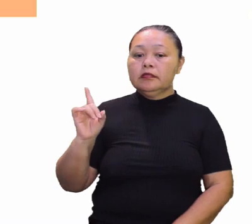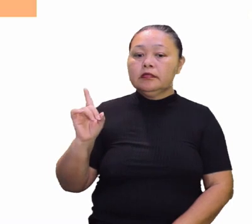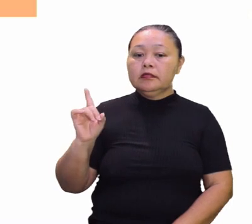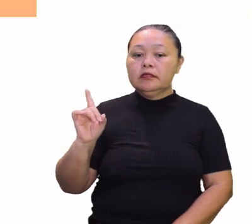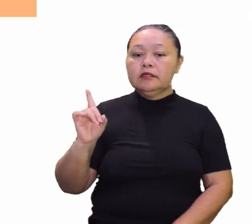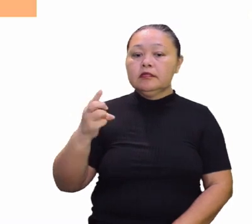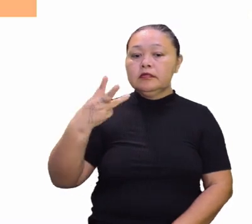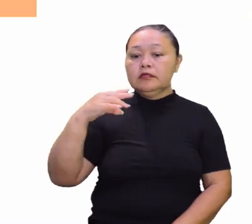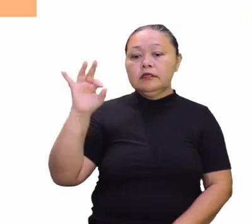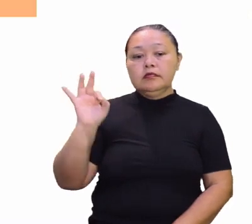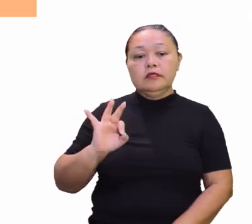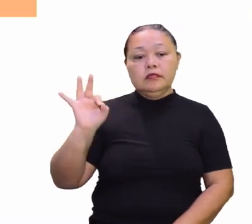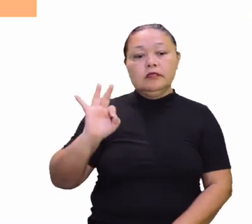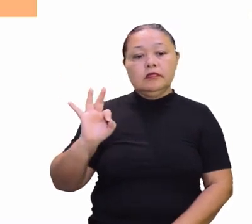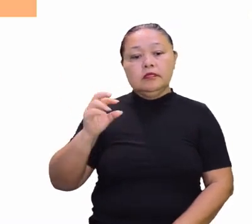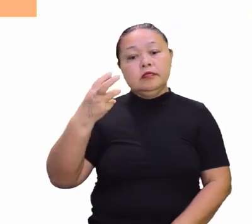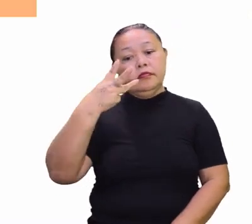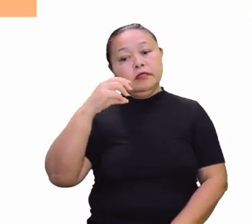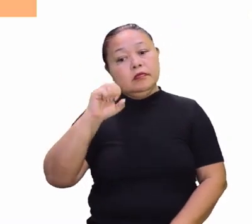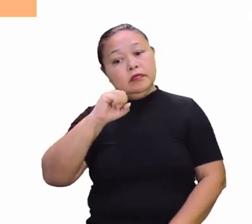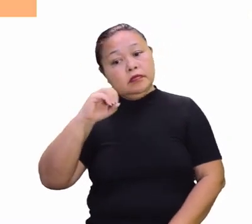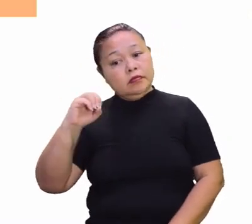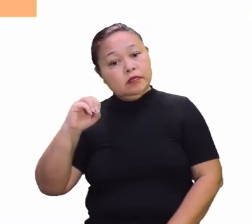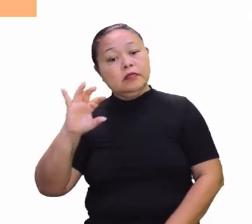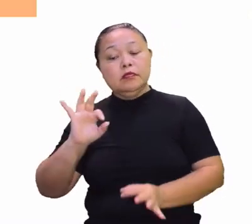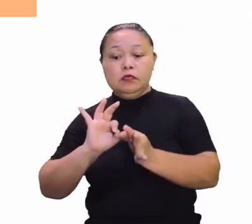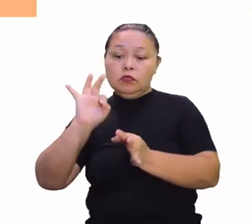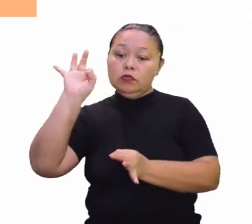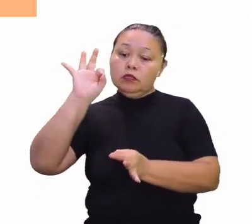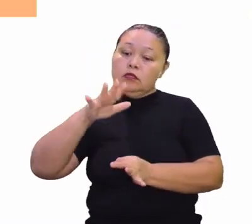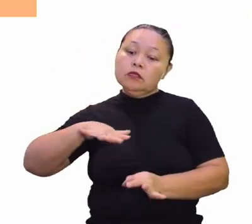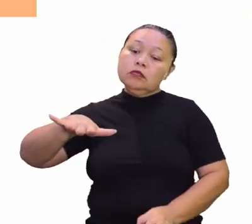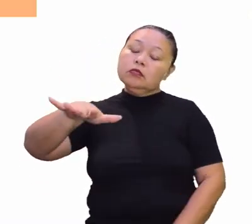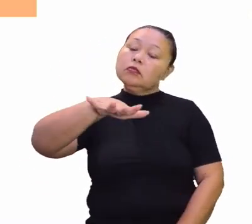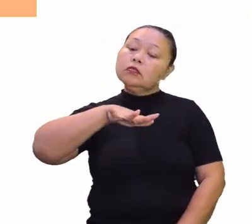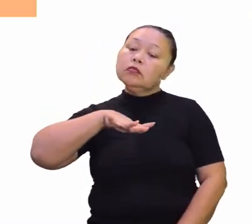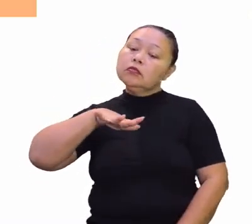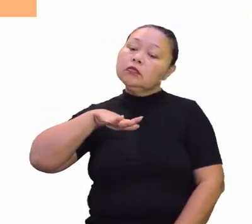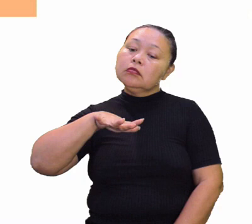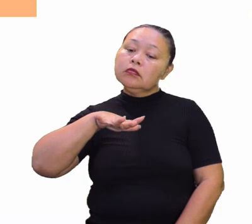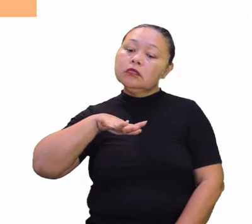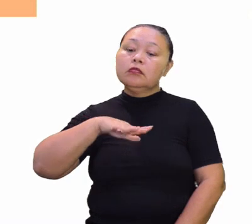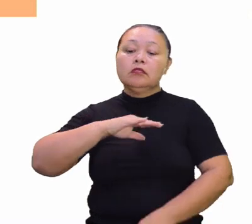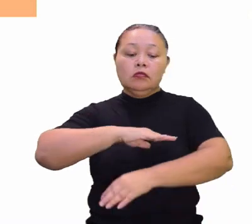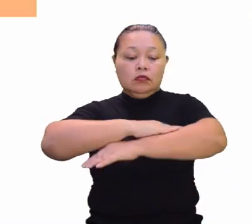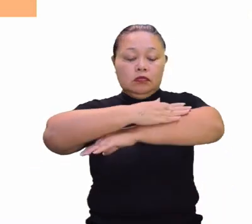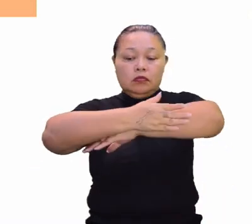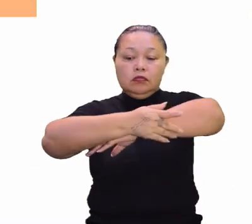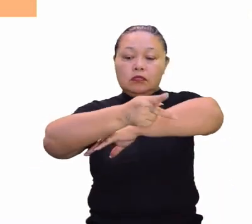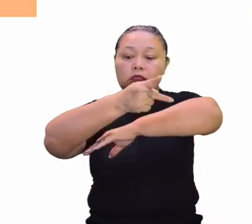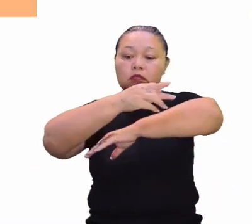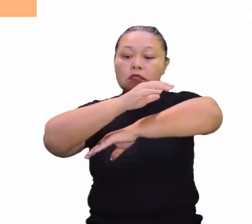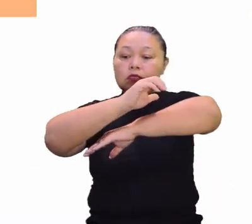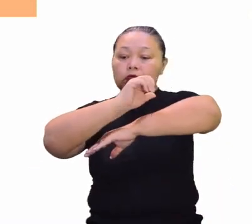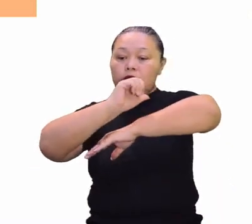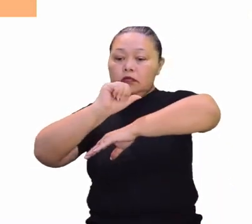ó, 30% está entre 300 e 800 metros. É aquela região ali Pacais Novos, Serra dos Parecis.